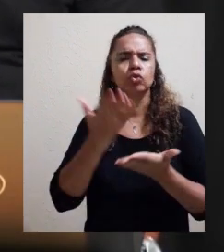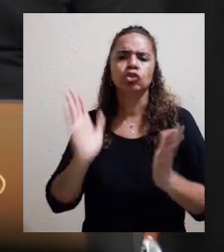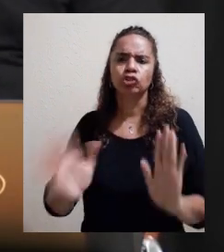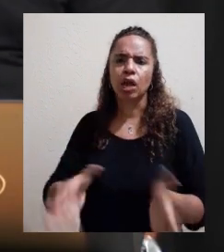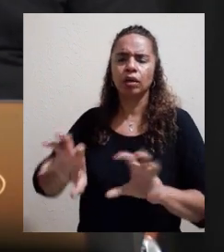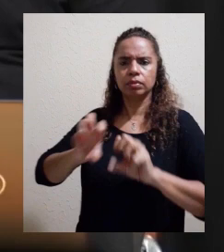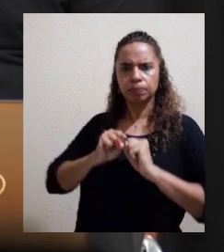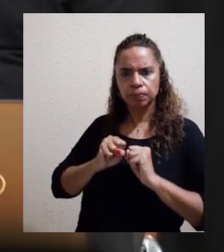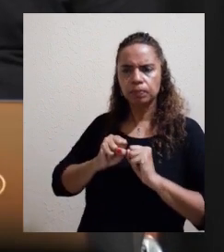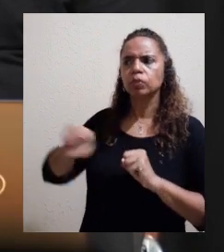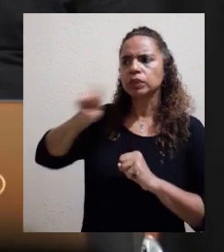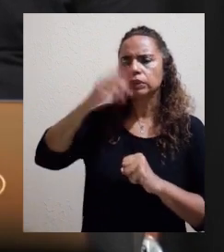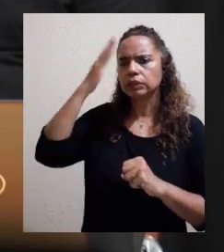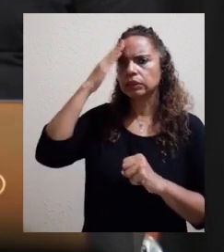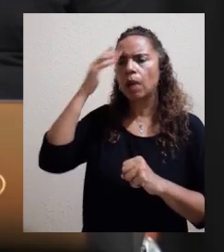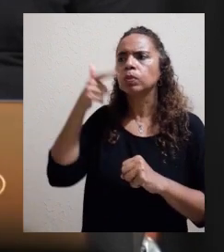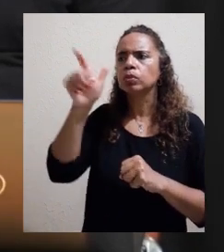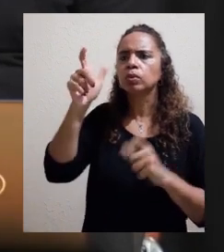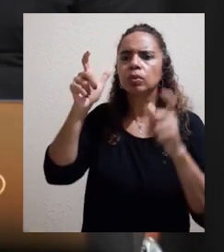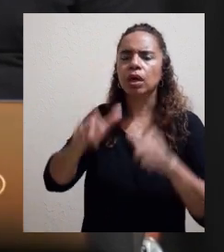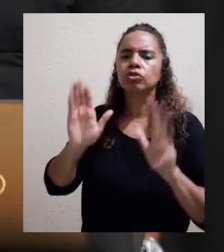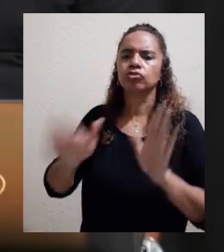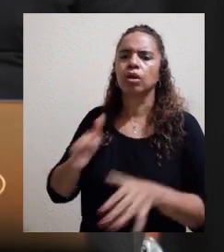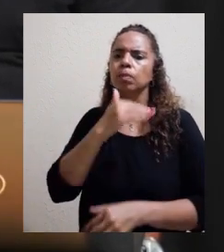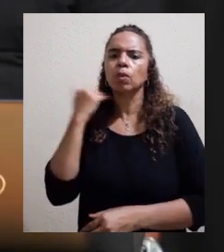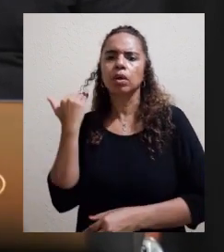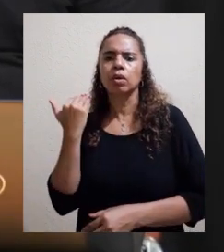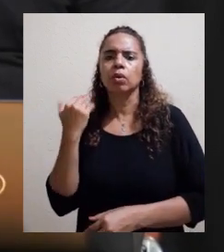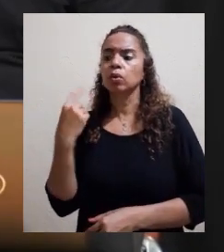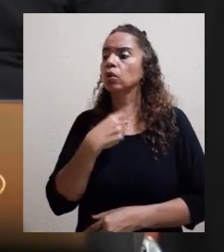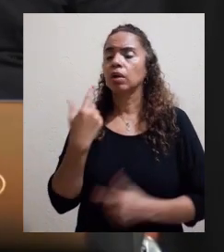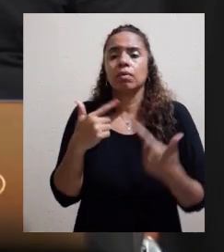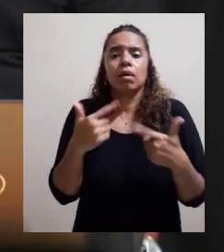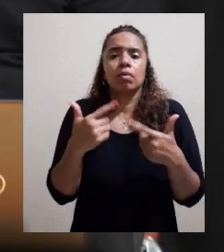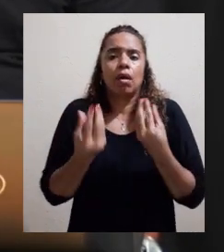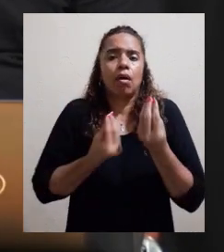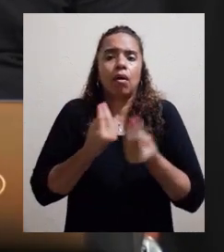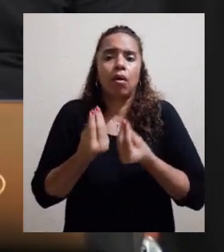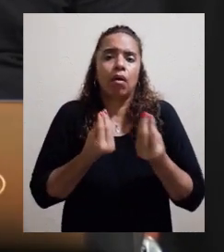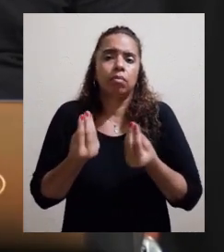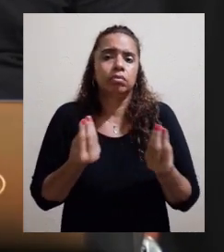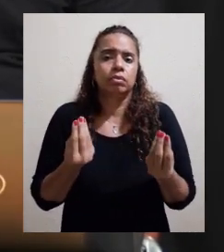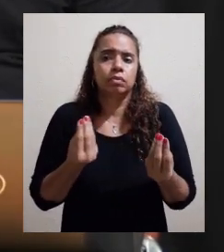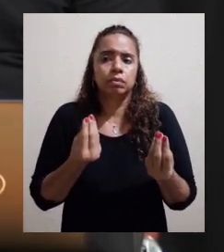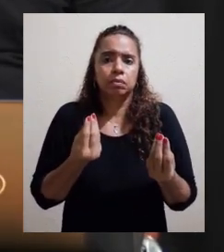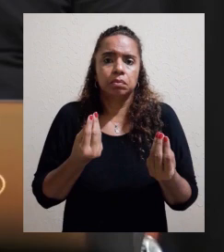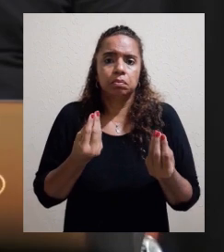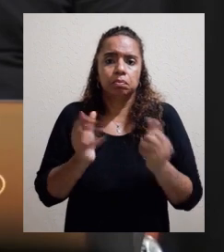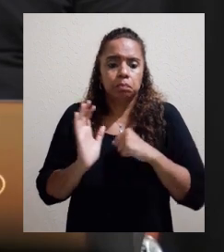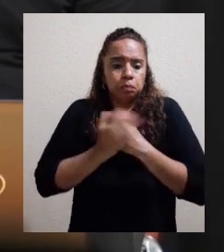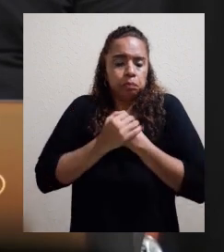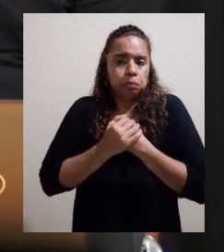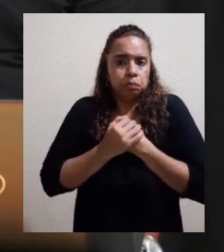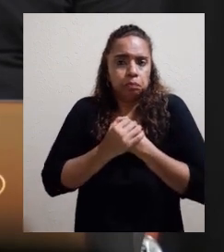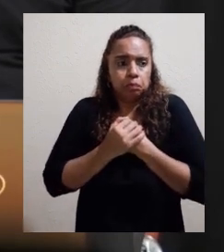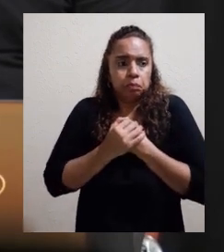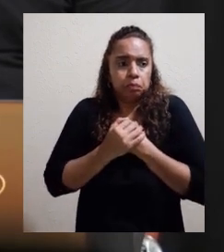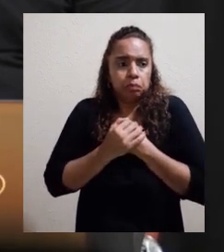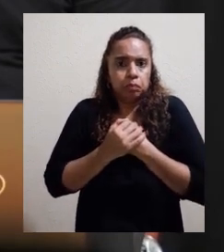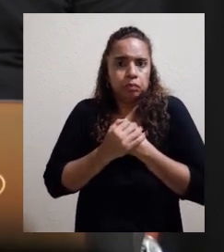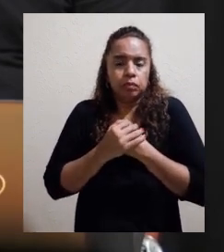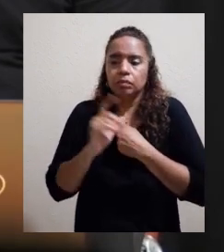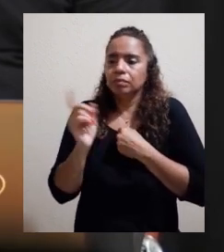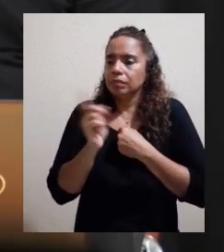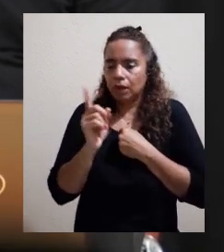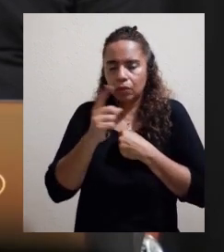que se infectaram, alguns deles morreram, né? E a gente não tem como simplesmente se esconder debaixo